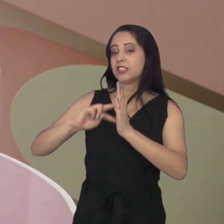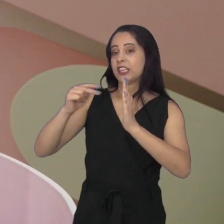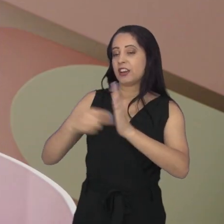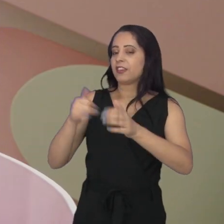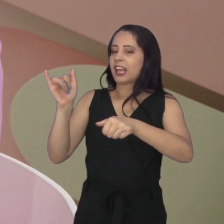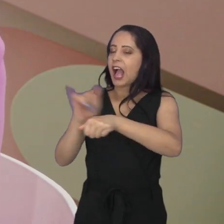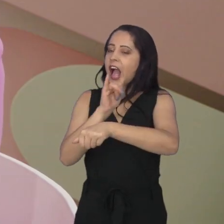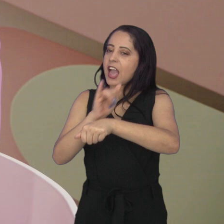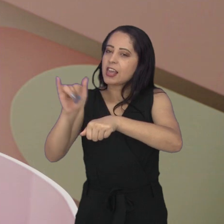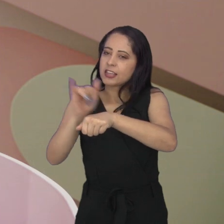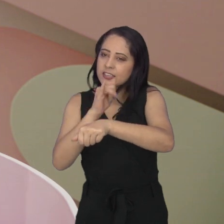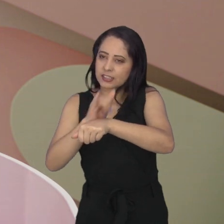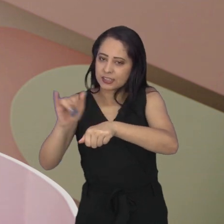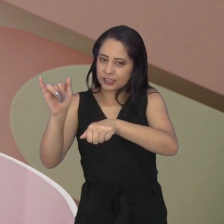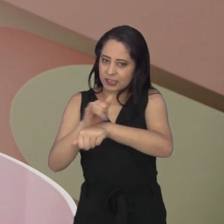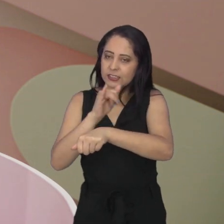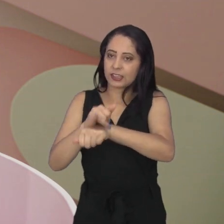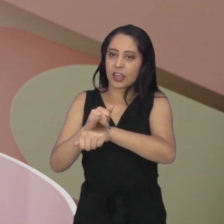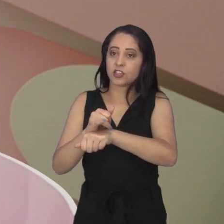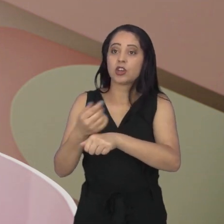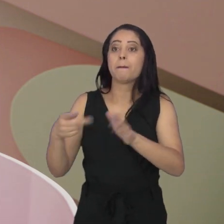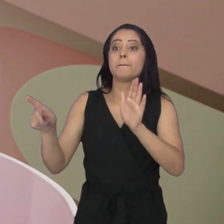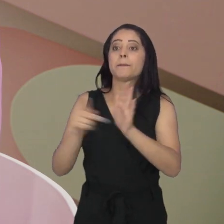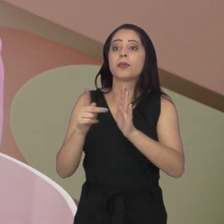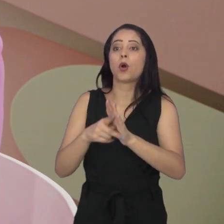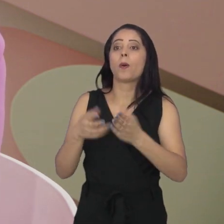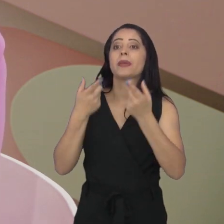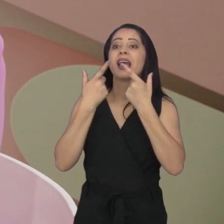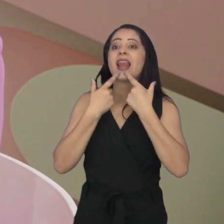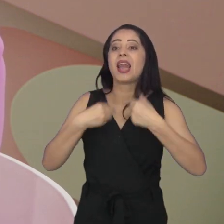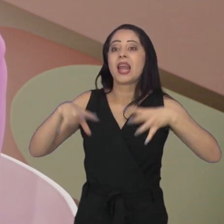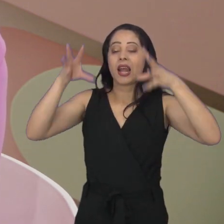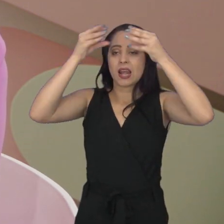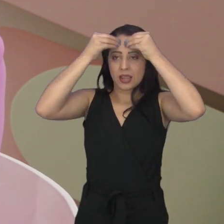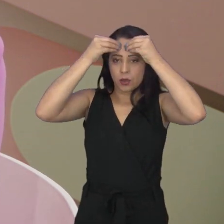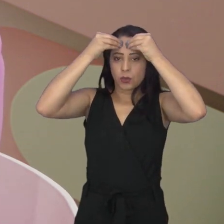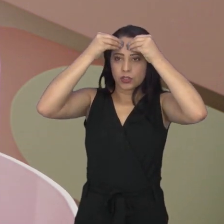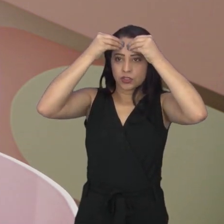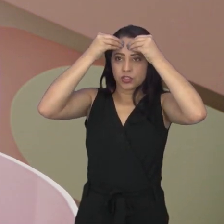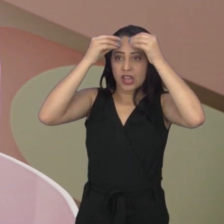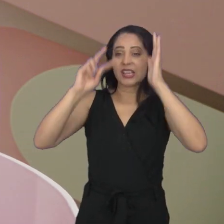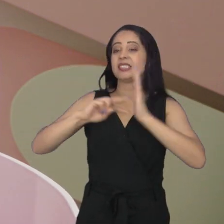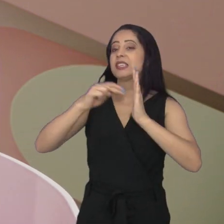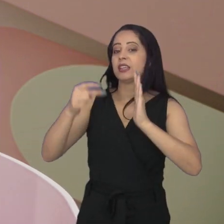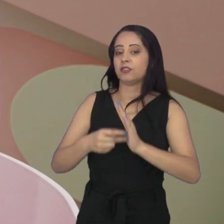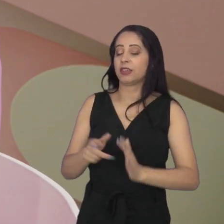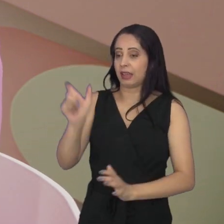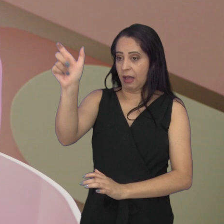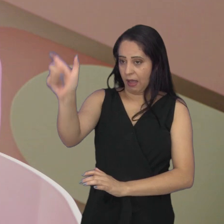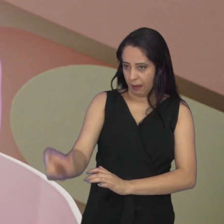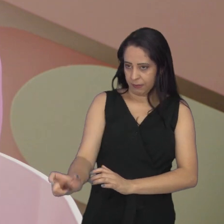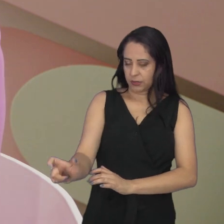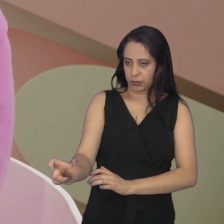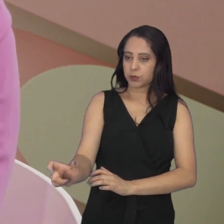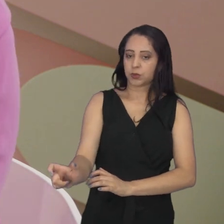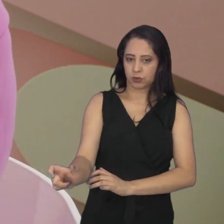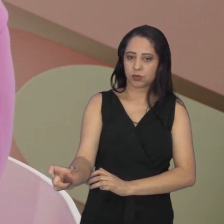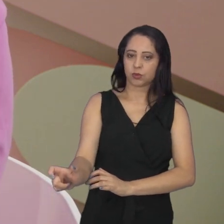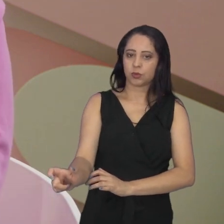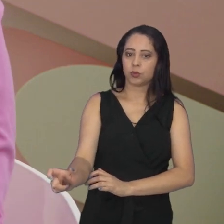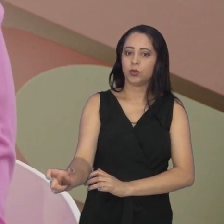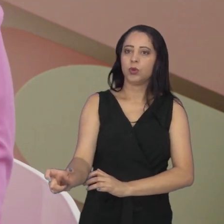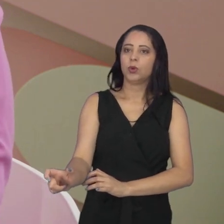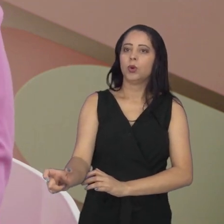PNL, Programação Neurolinguística, onde você vai fazer com que a pessoa com que você está se comunicando seja